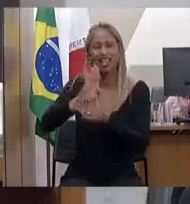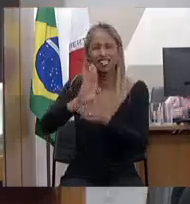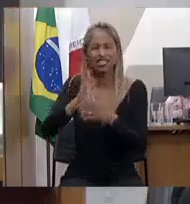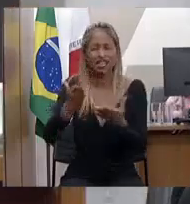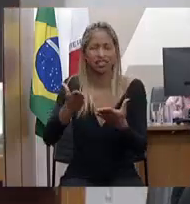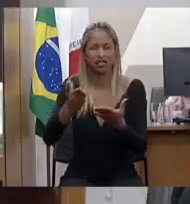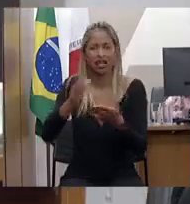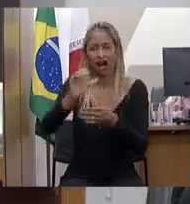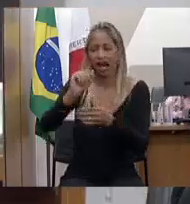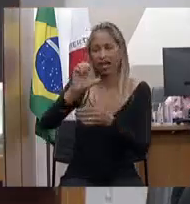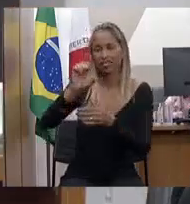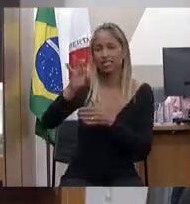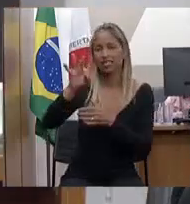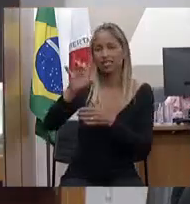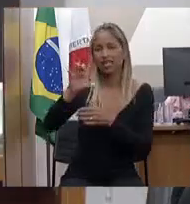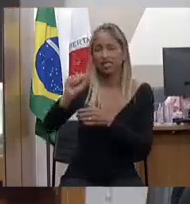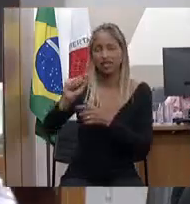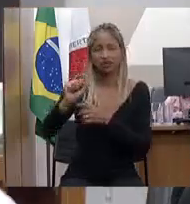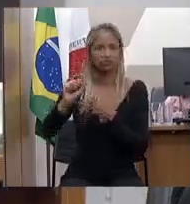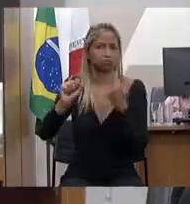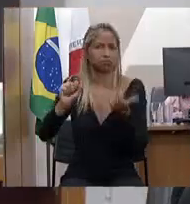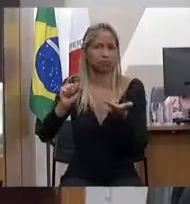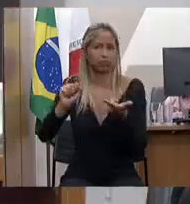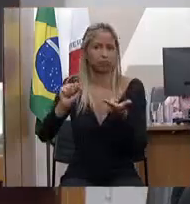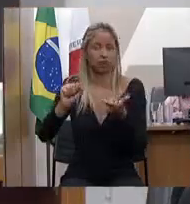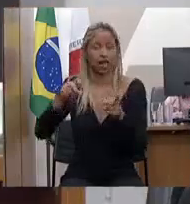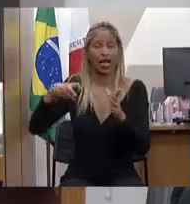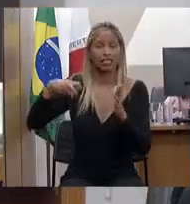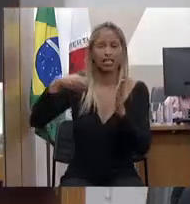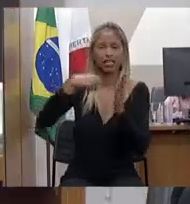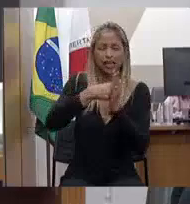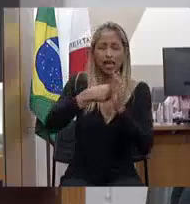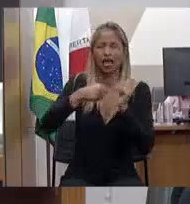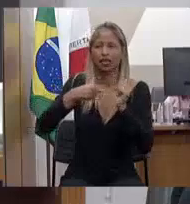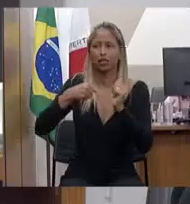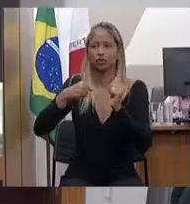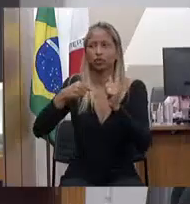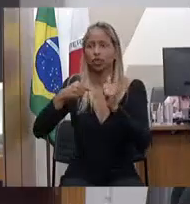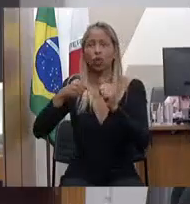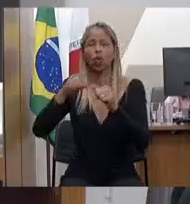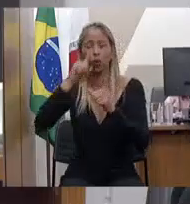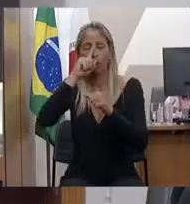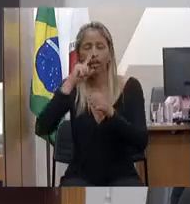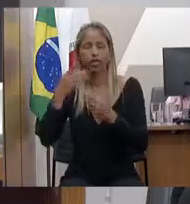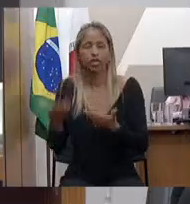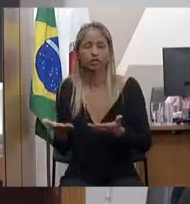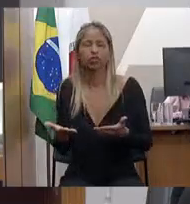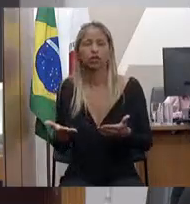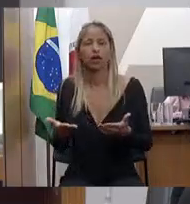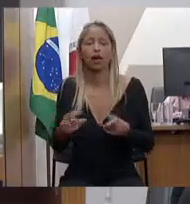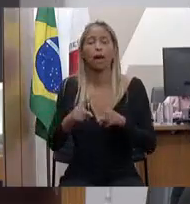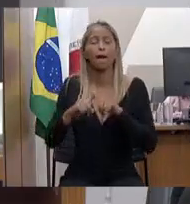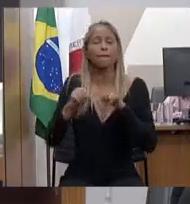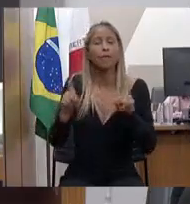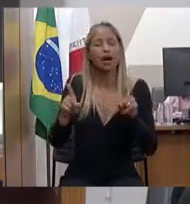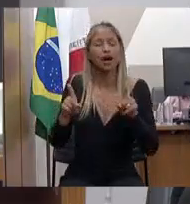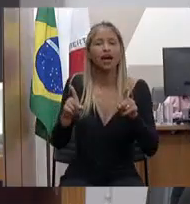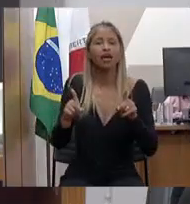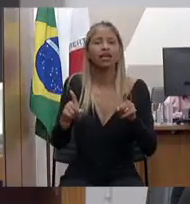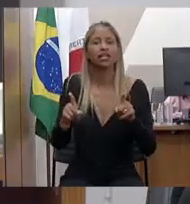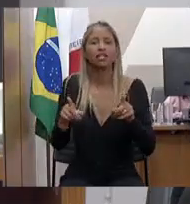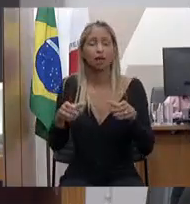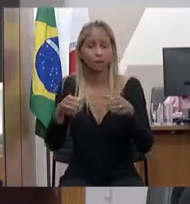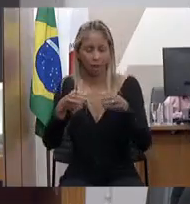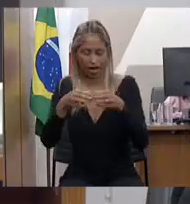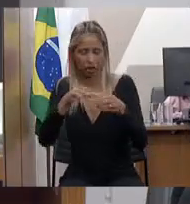assistência ao trabalhador acidentado ou exposto algum risco mas é acho